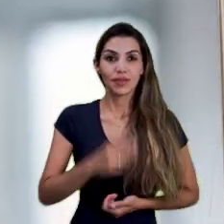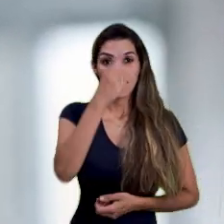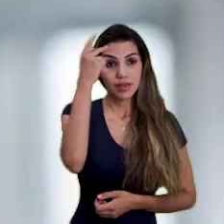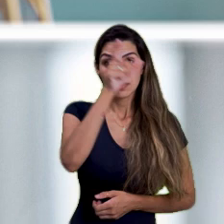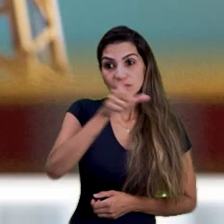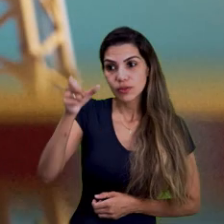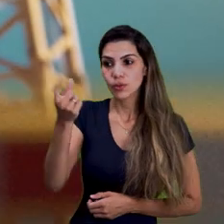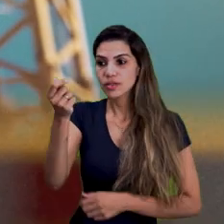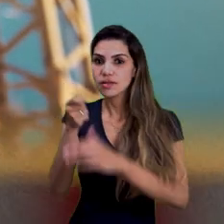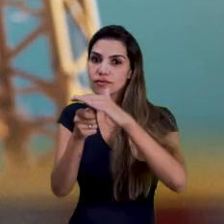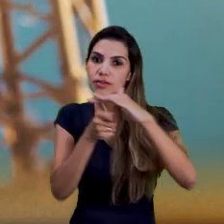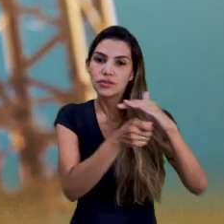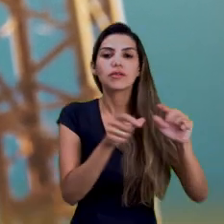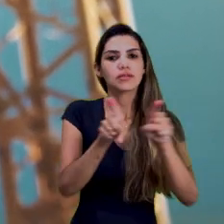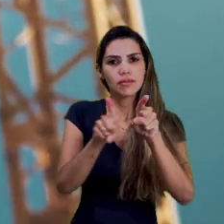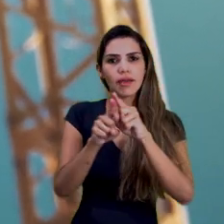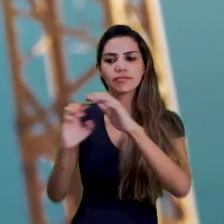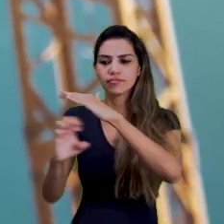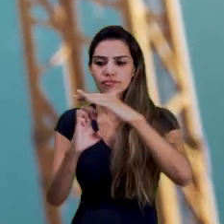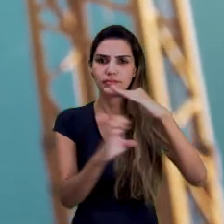Aos investidores e empresas.